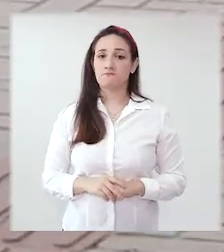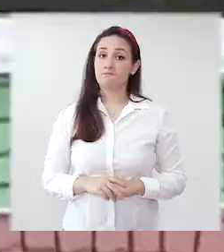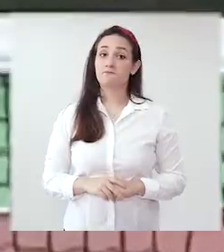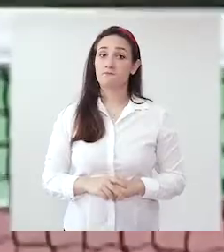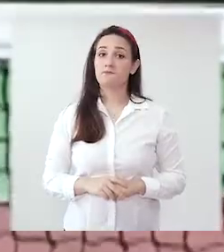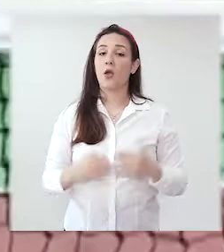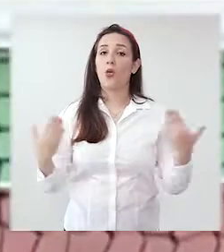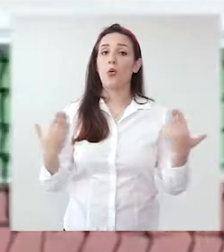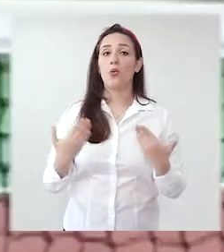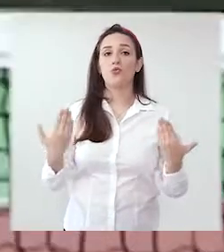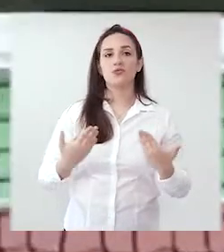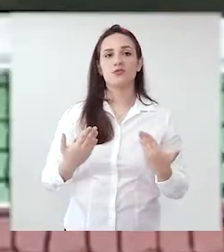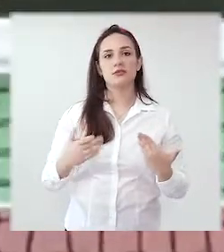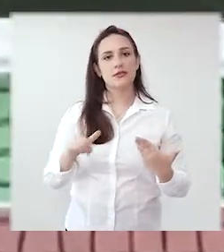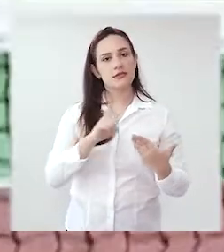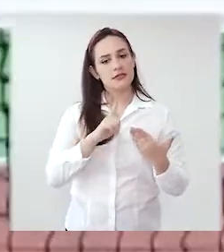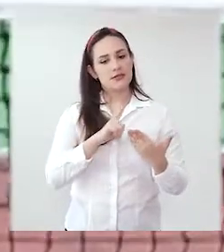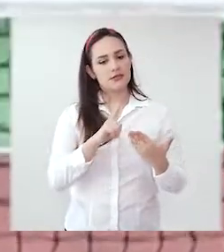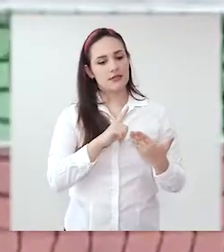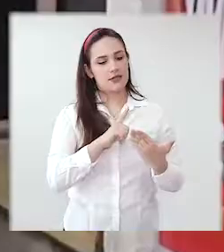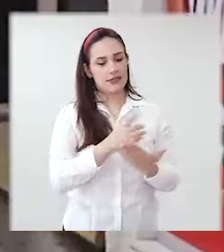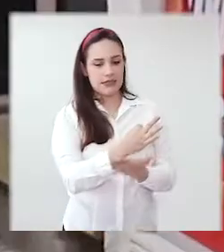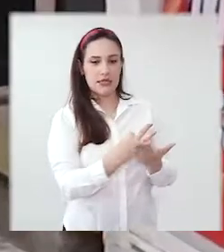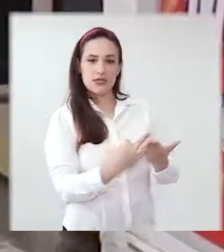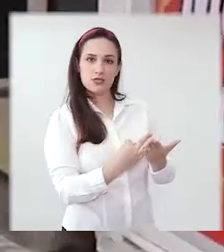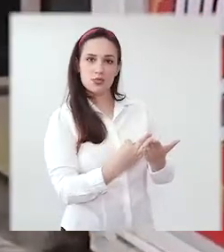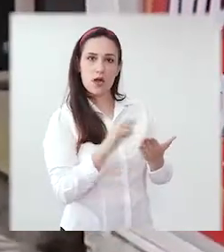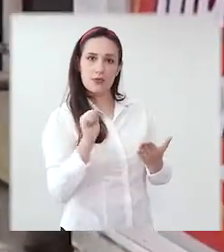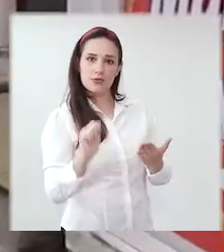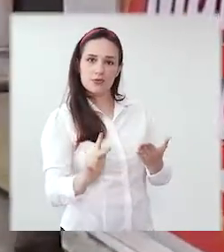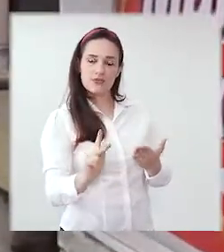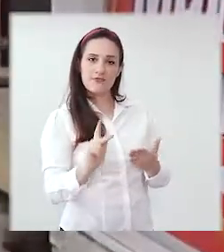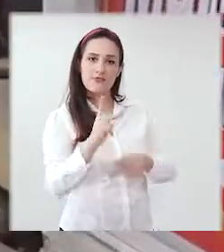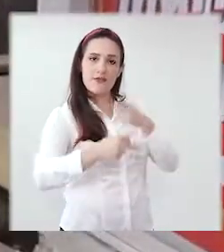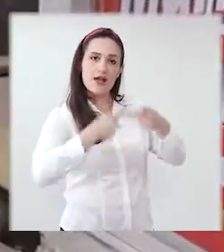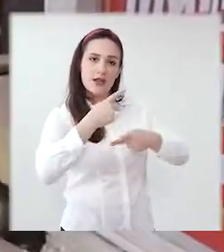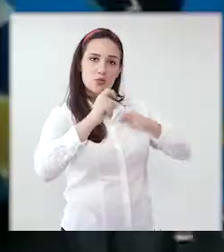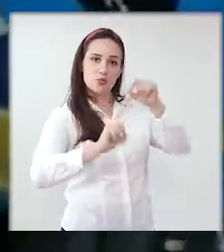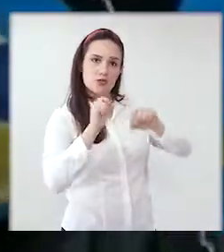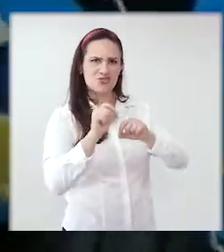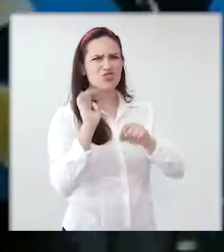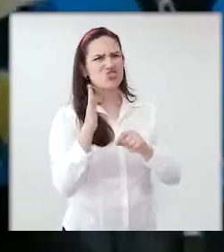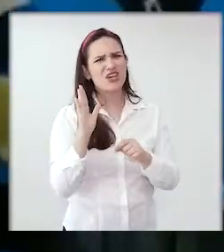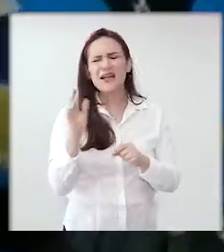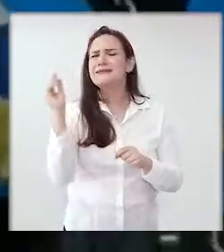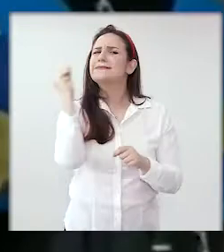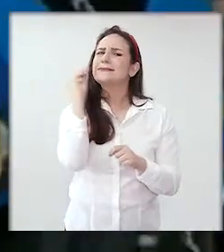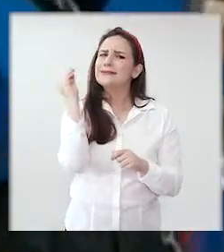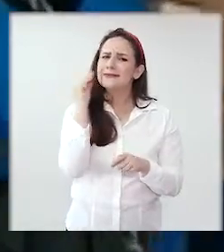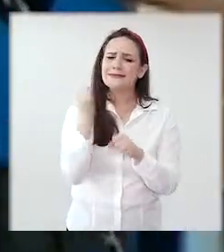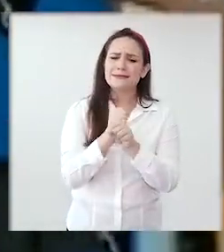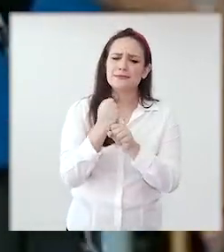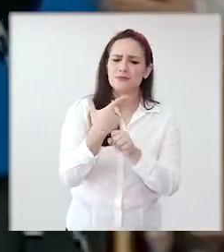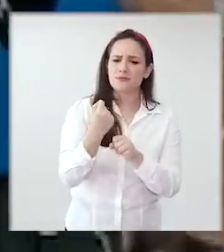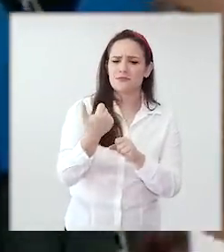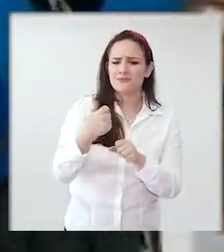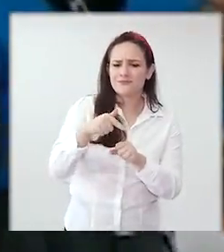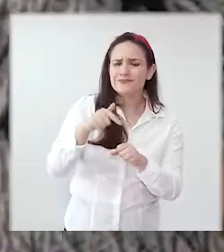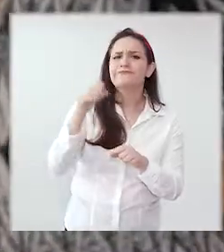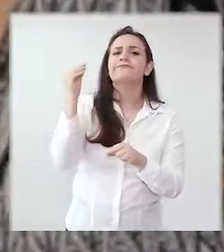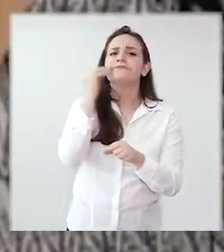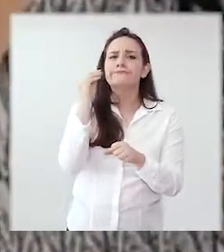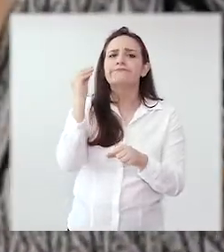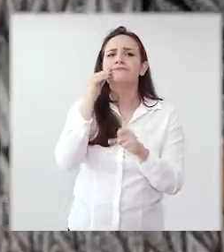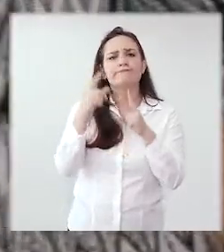Ainda mais porque o texto básico da reforma da Previdência estava parado desde 2017 na Câmara